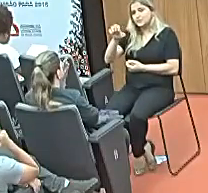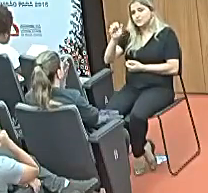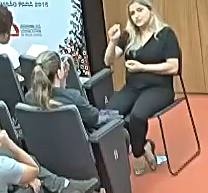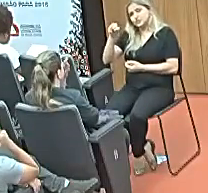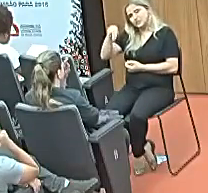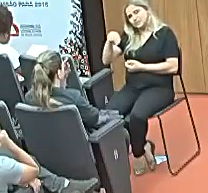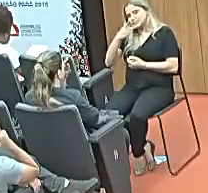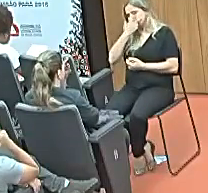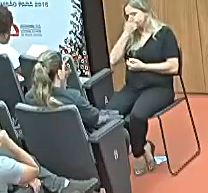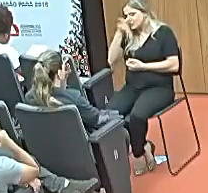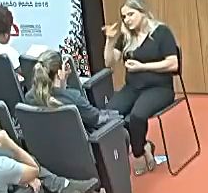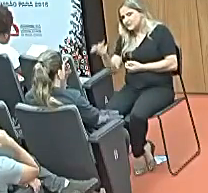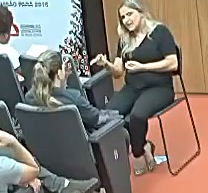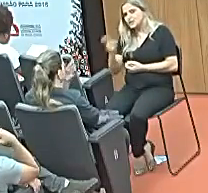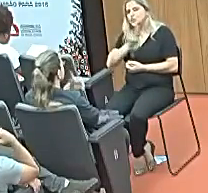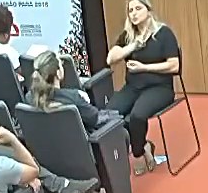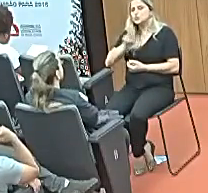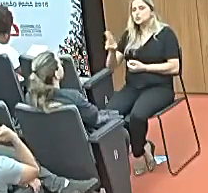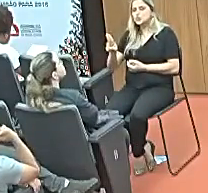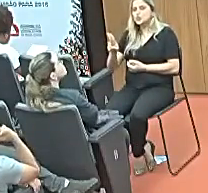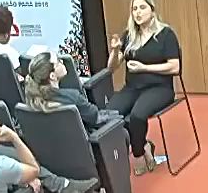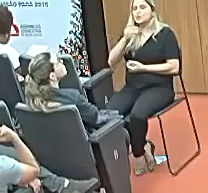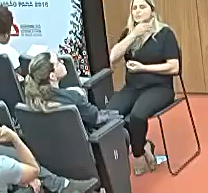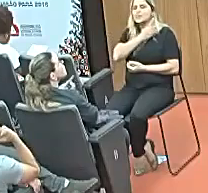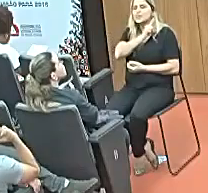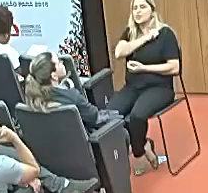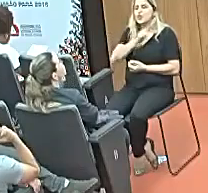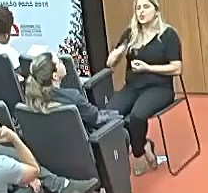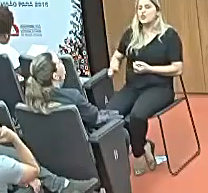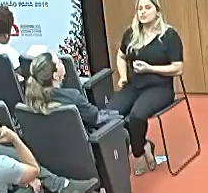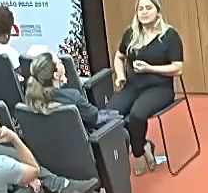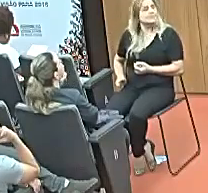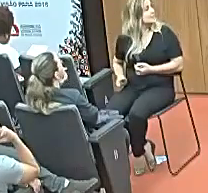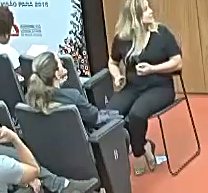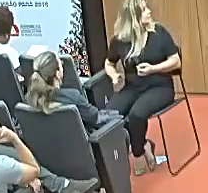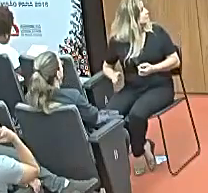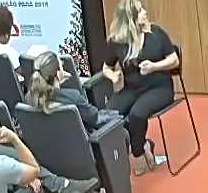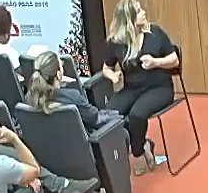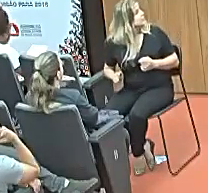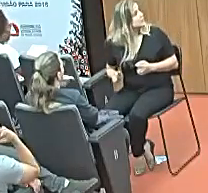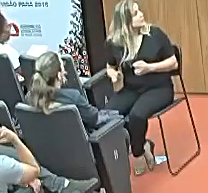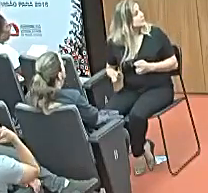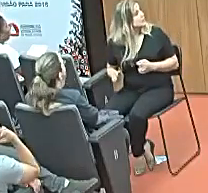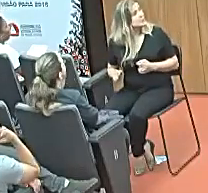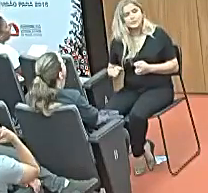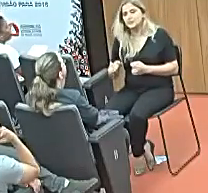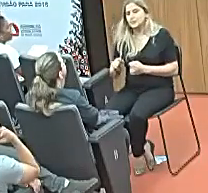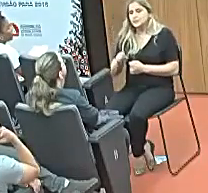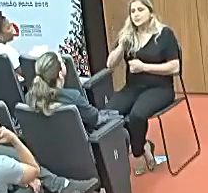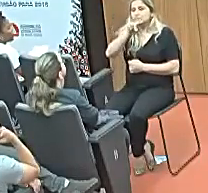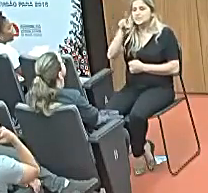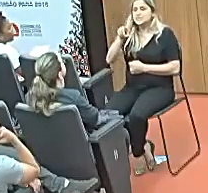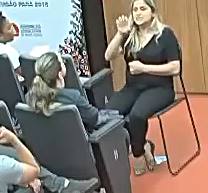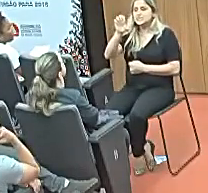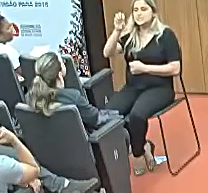especialmente em nome do governador eleito romeu zema eu gostaria de reafirmar o compromisso do governo que se